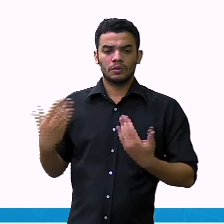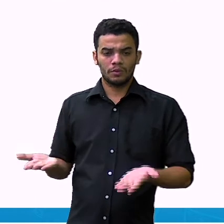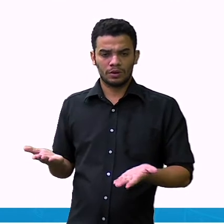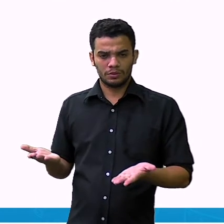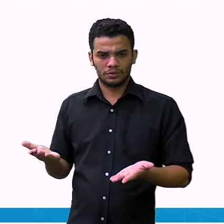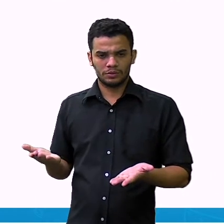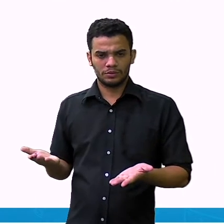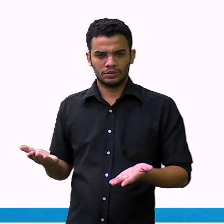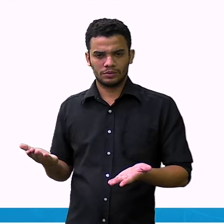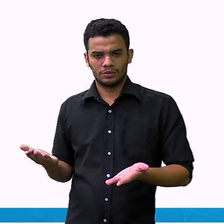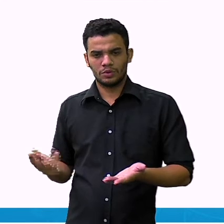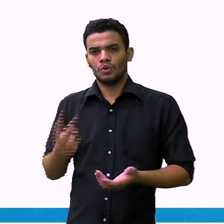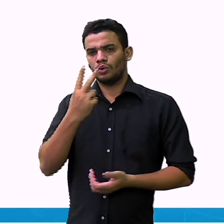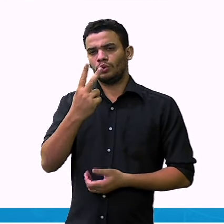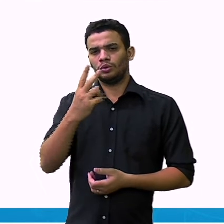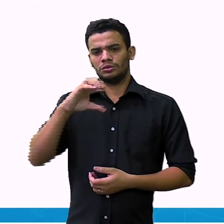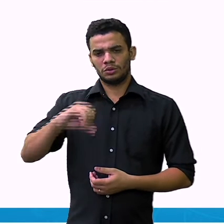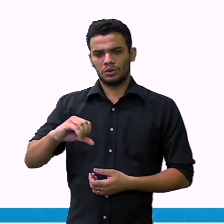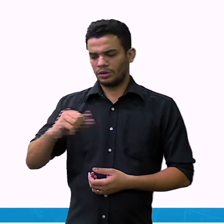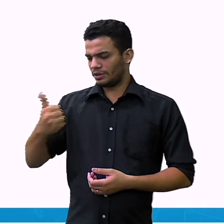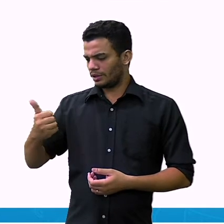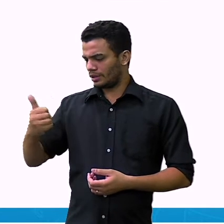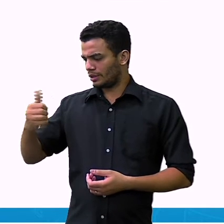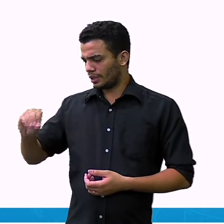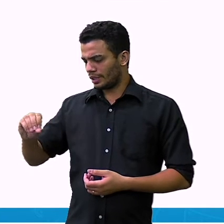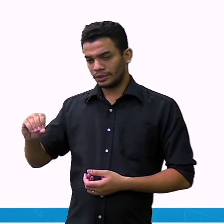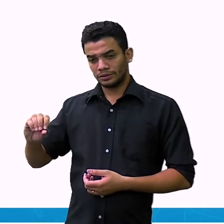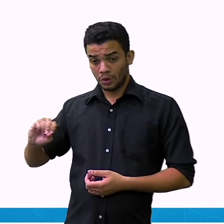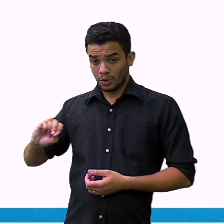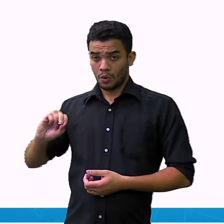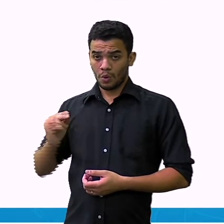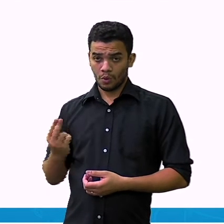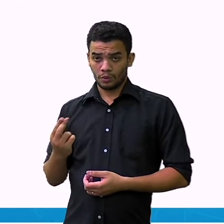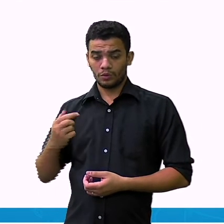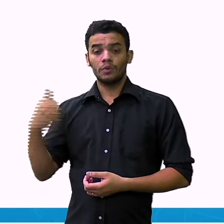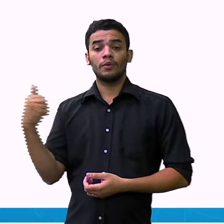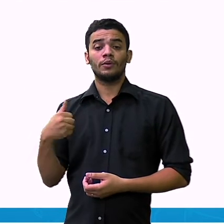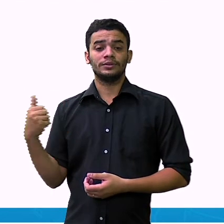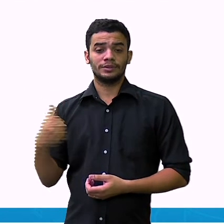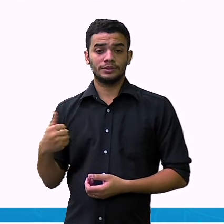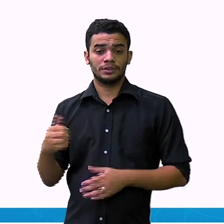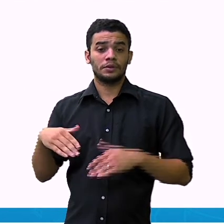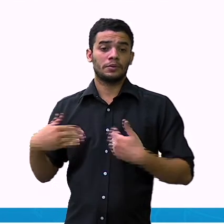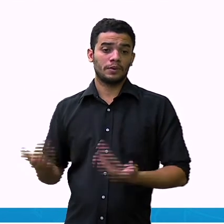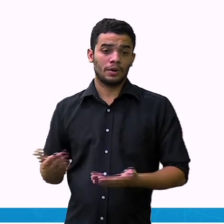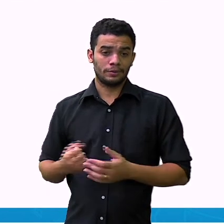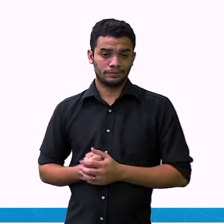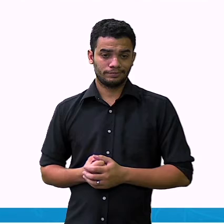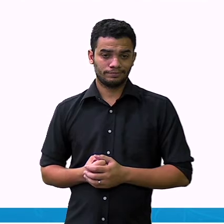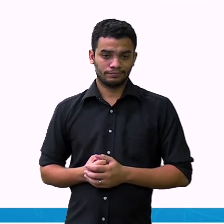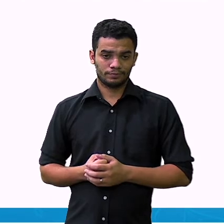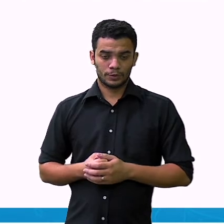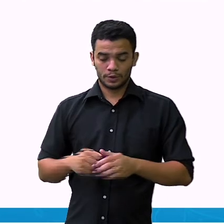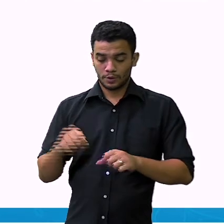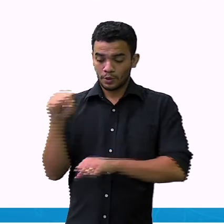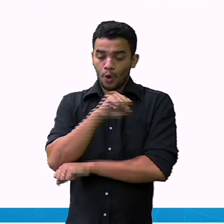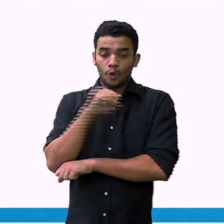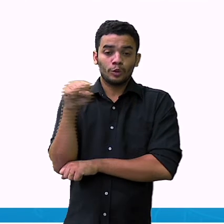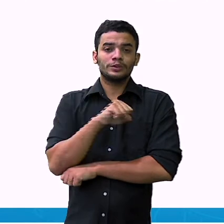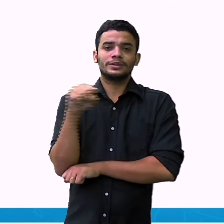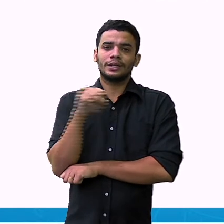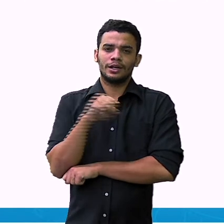o 2, o 9, o 10 ou o 11? Nós estamos falando do 11, que